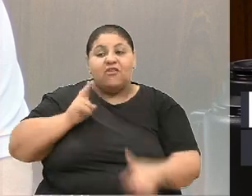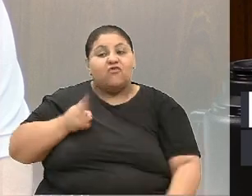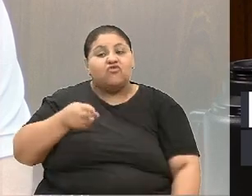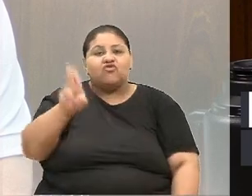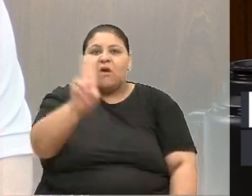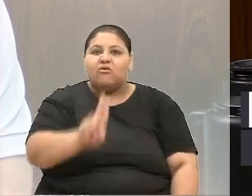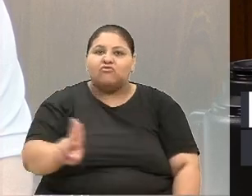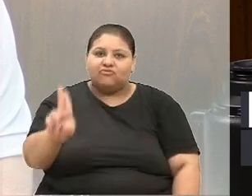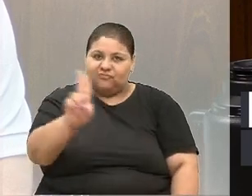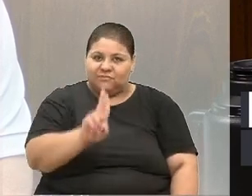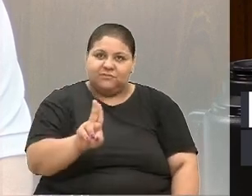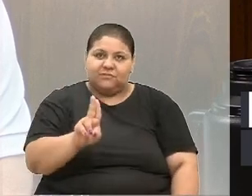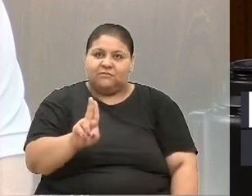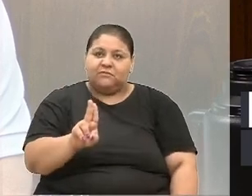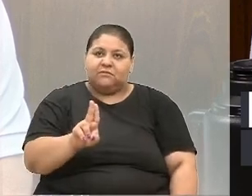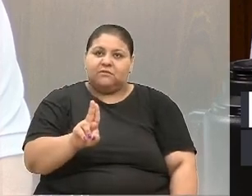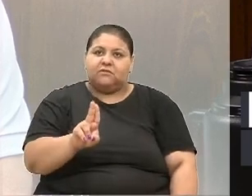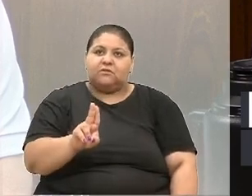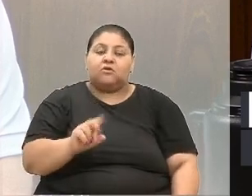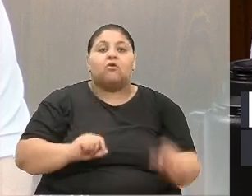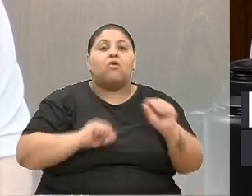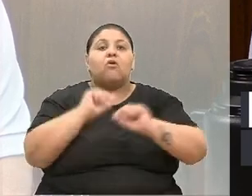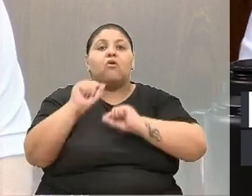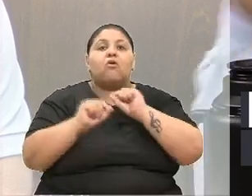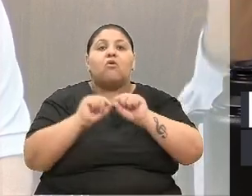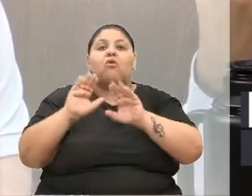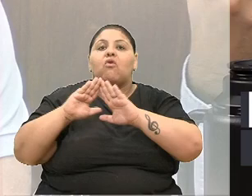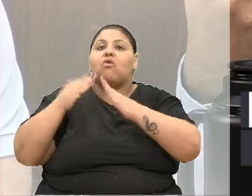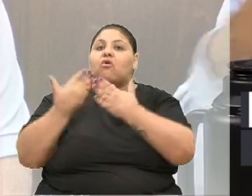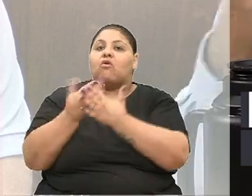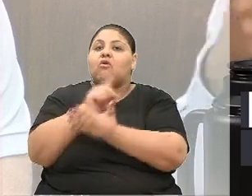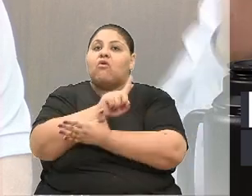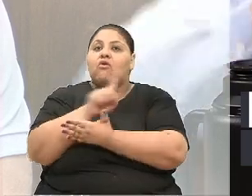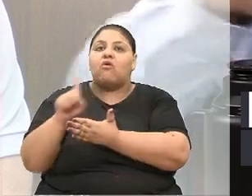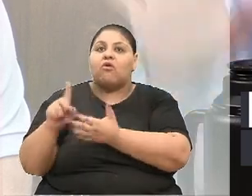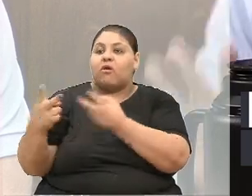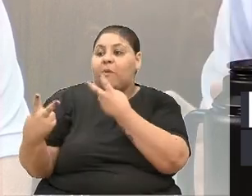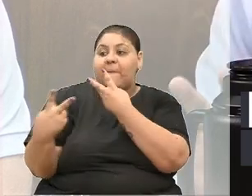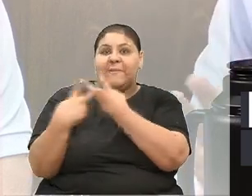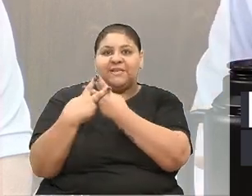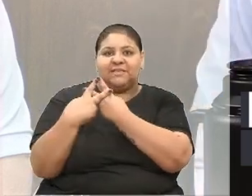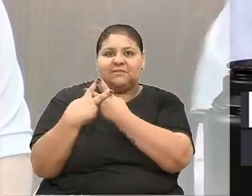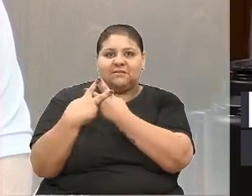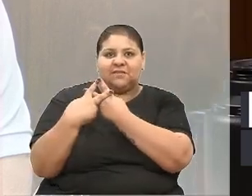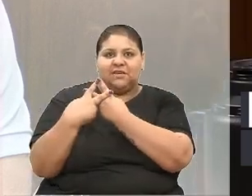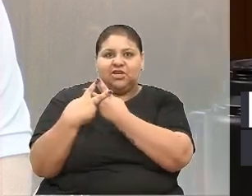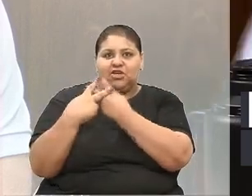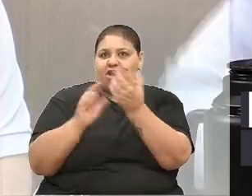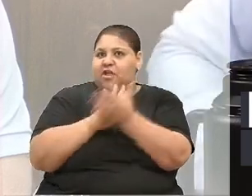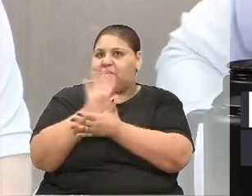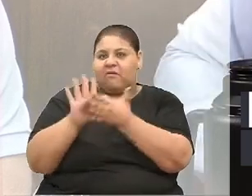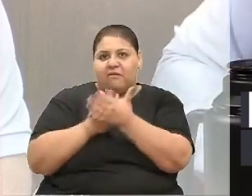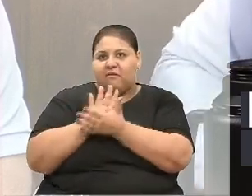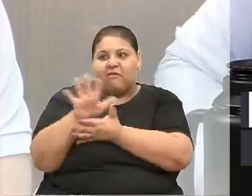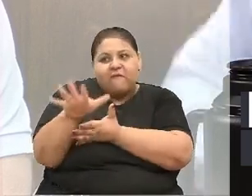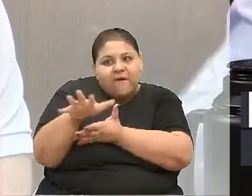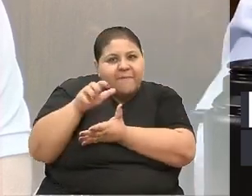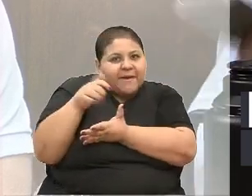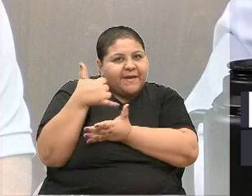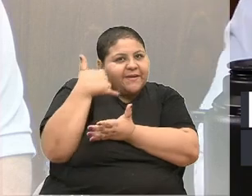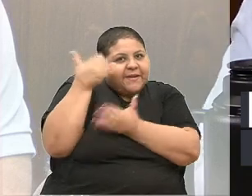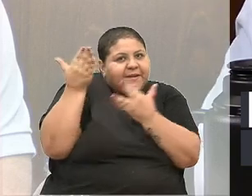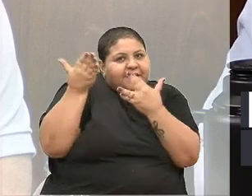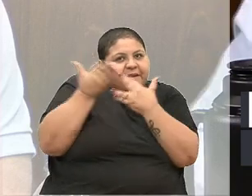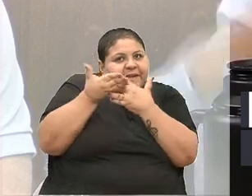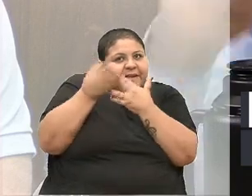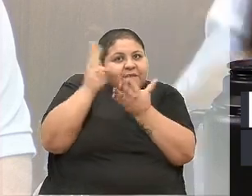usando, mesmo proibindo. Porque como escola não é presídio nem delegacia, e não deve ser, ele vai pegar na hora do recreio no banheiro e vai